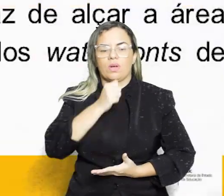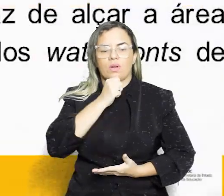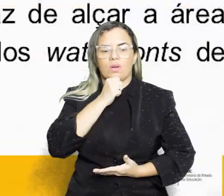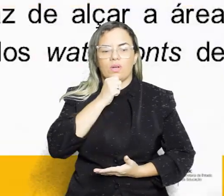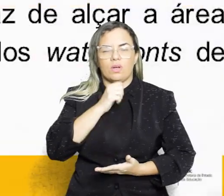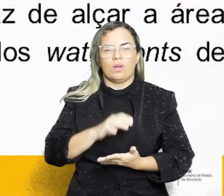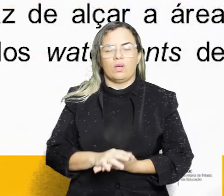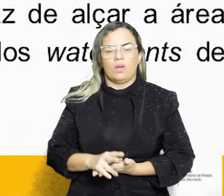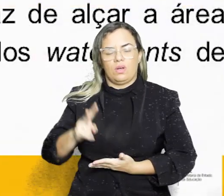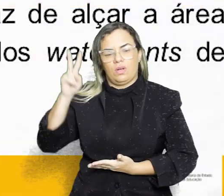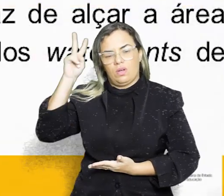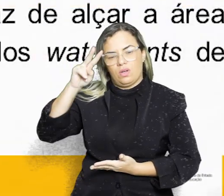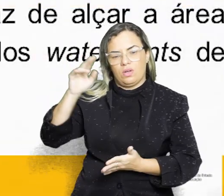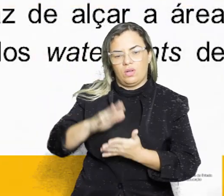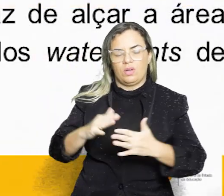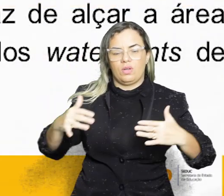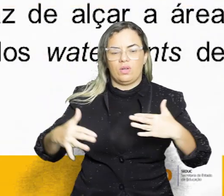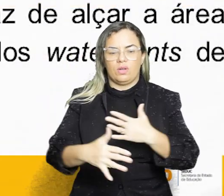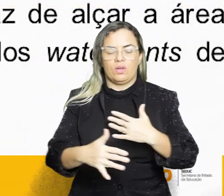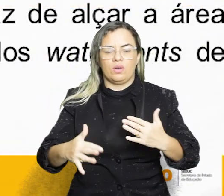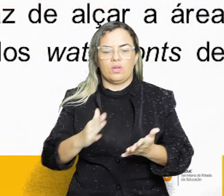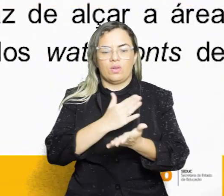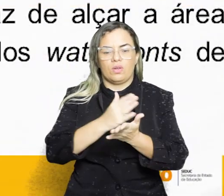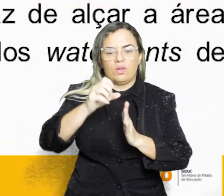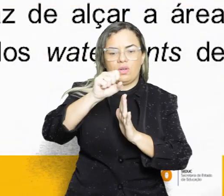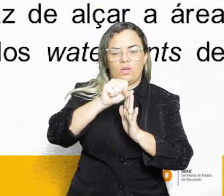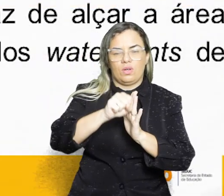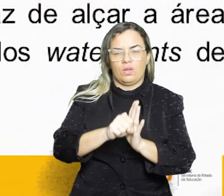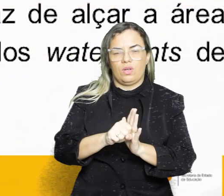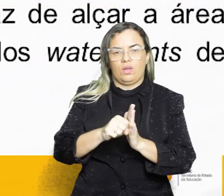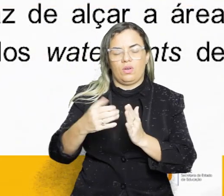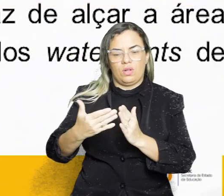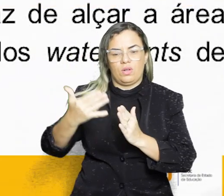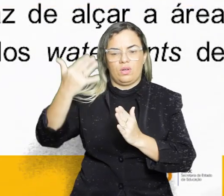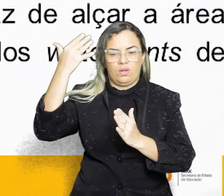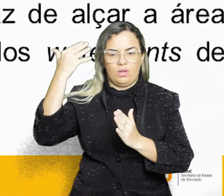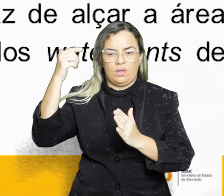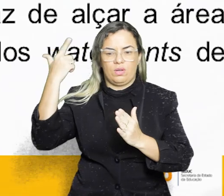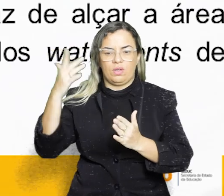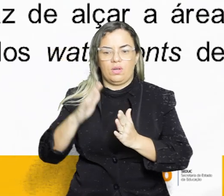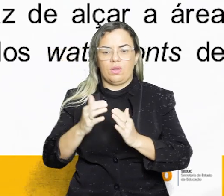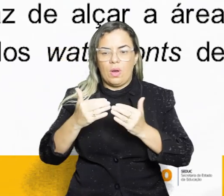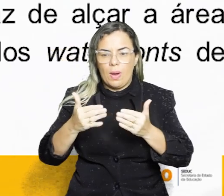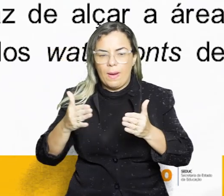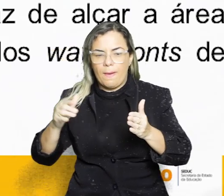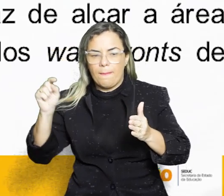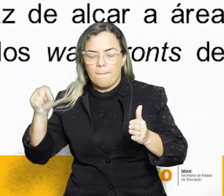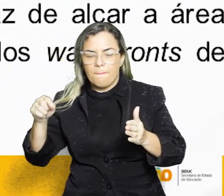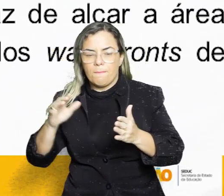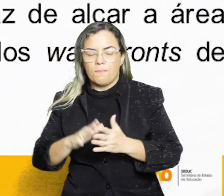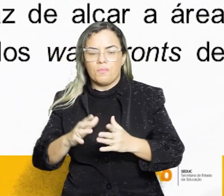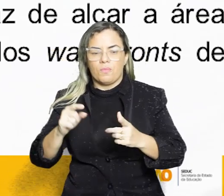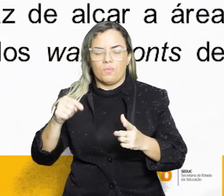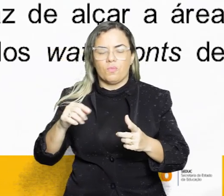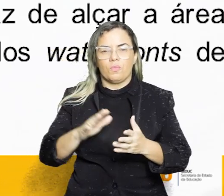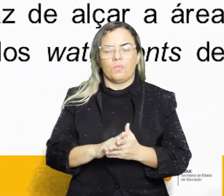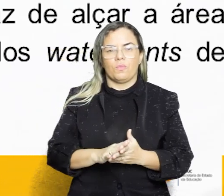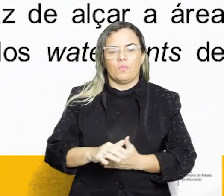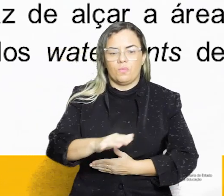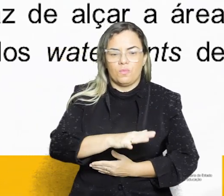ainda recordava a cidade do início do século passado para abrir espaço em seu lugar